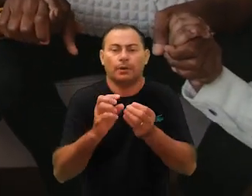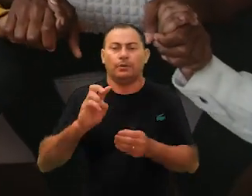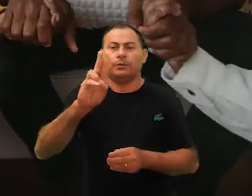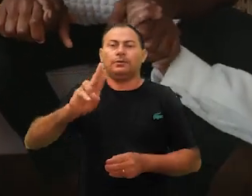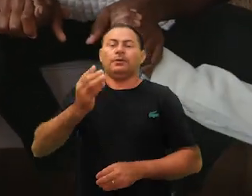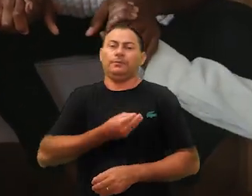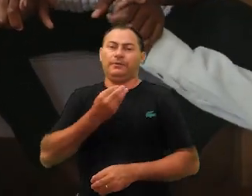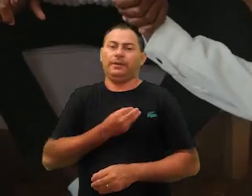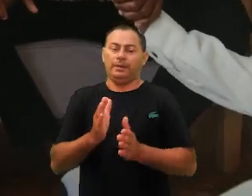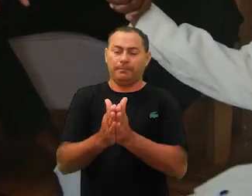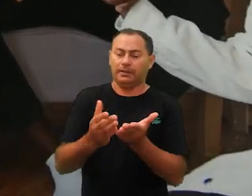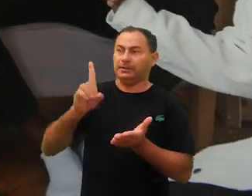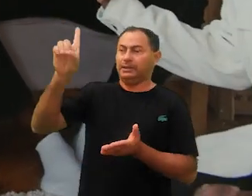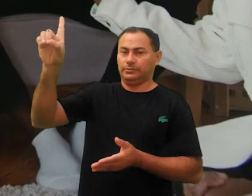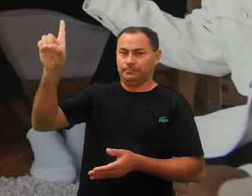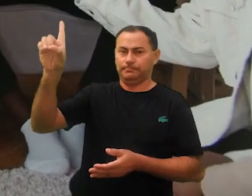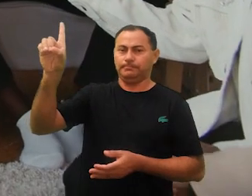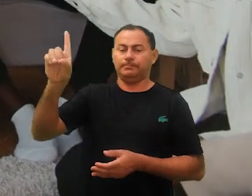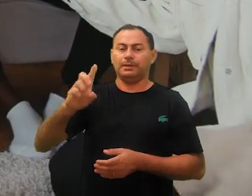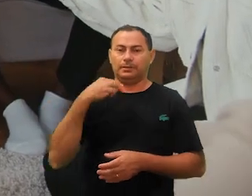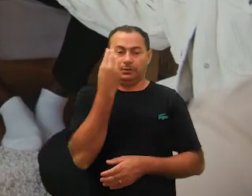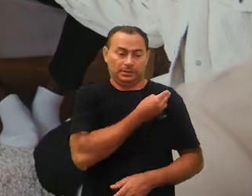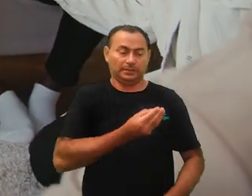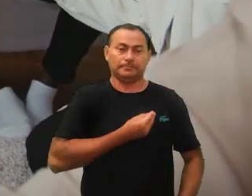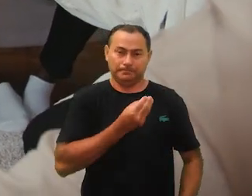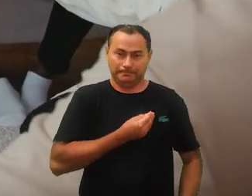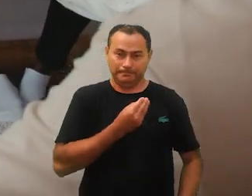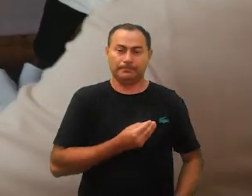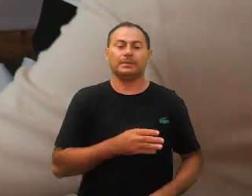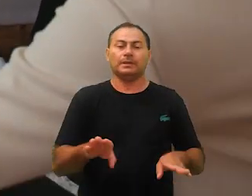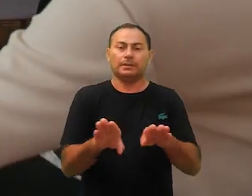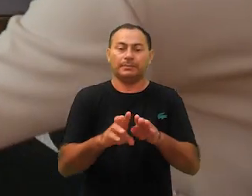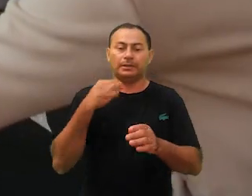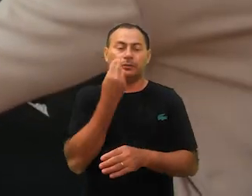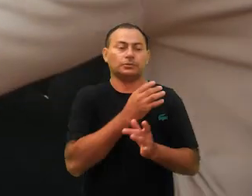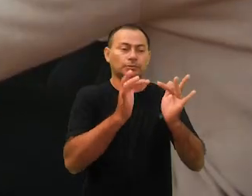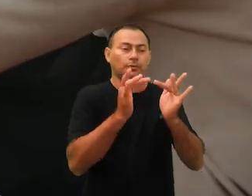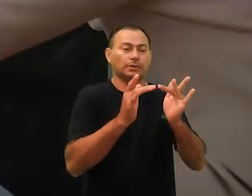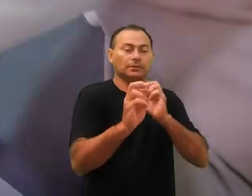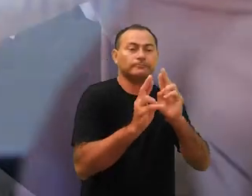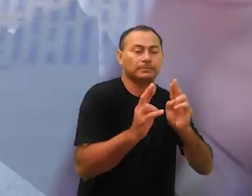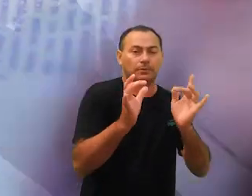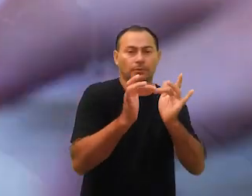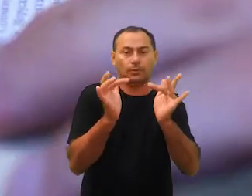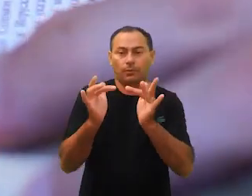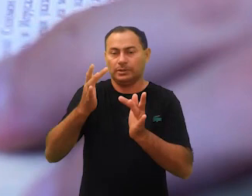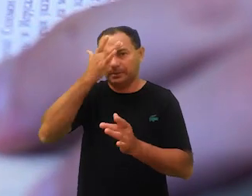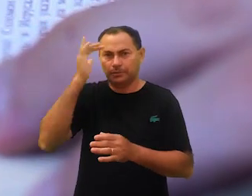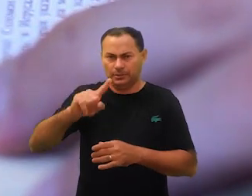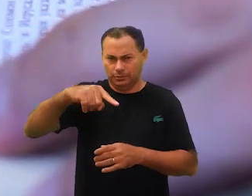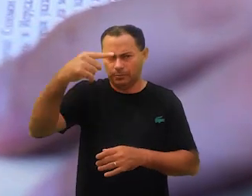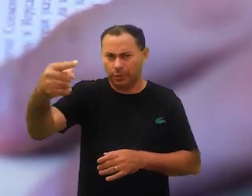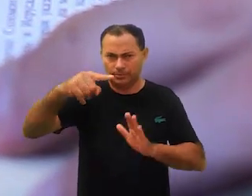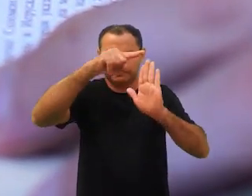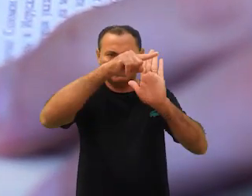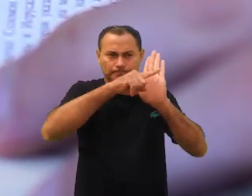como aplicar a palavra de Deus nas nossas vidas e em nossos relacionamentos. No